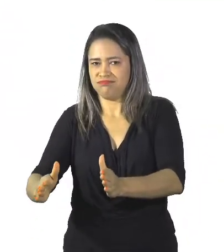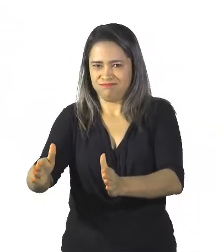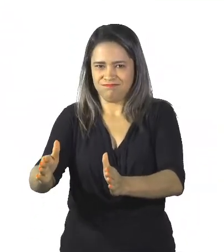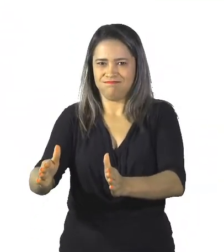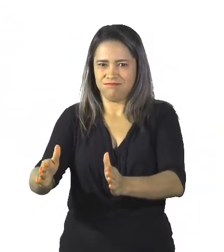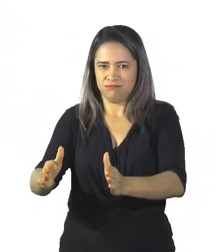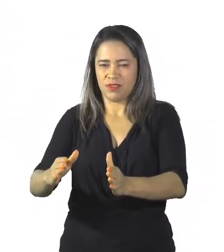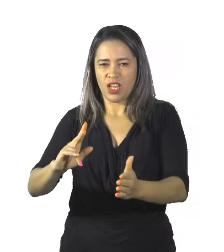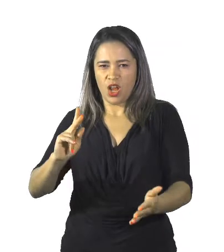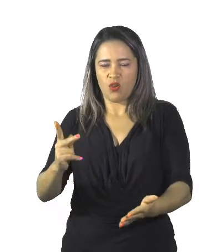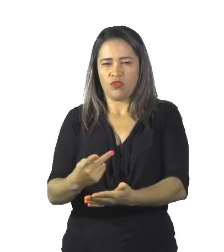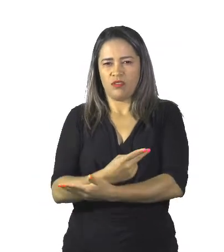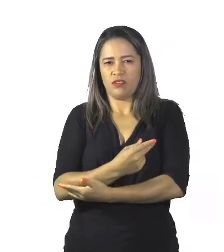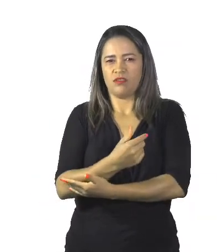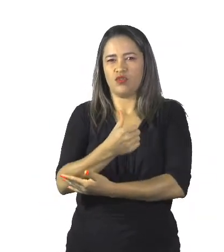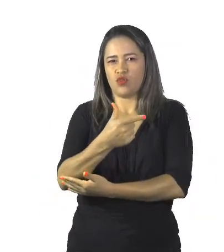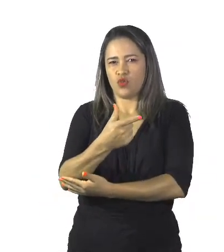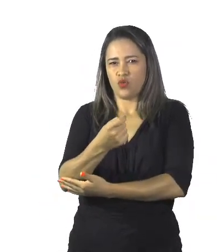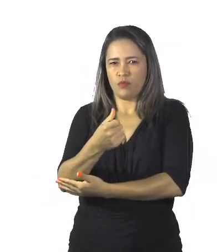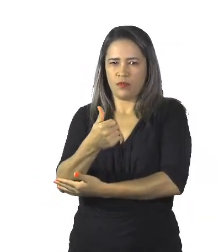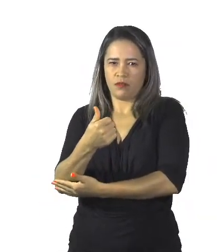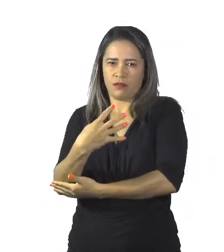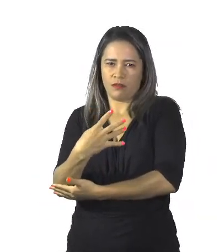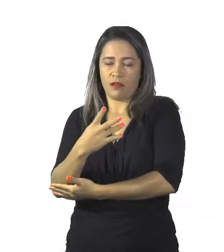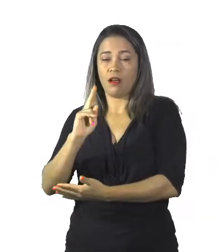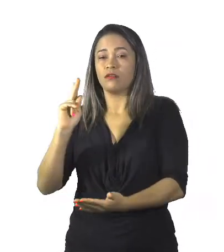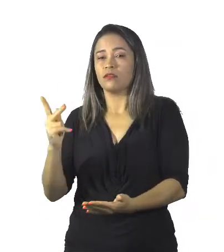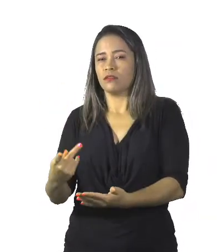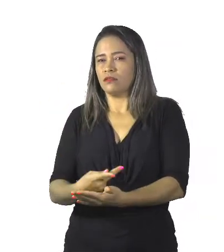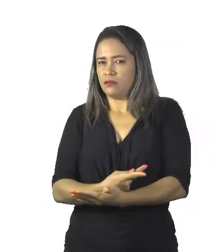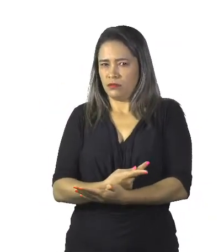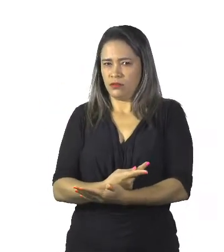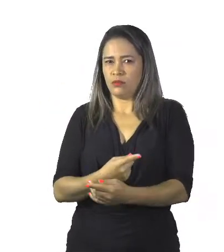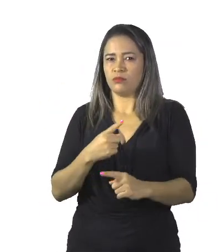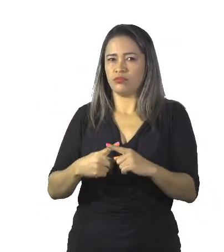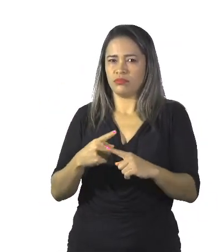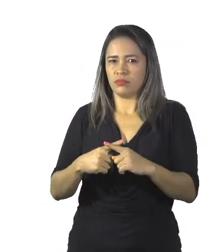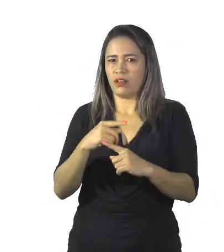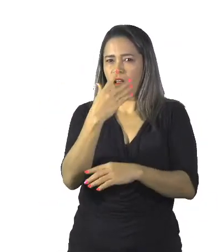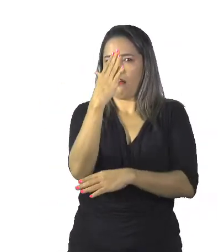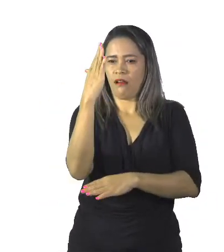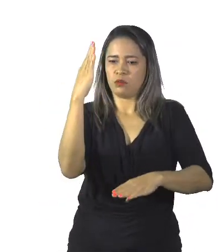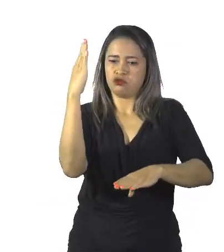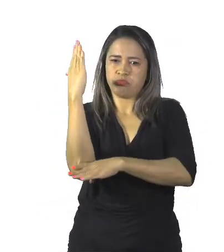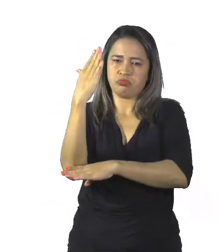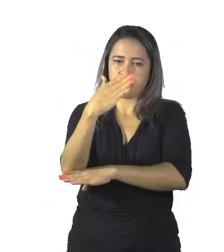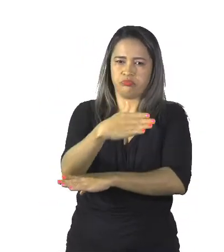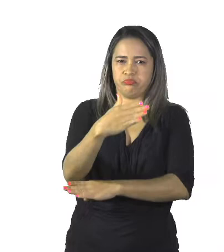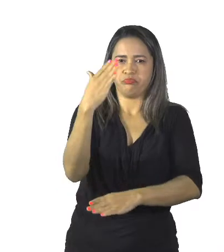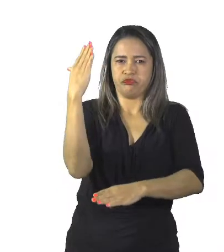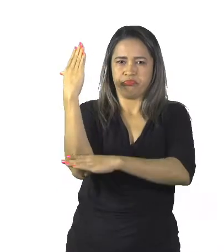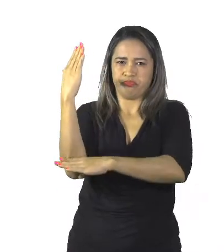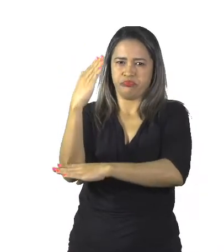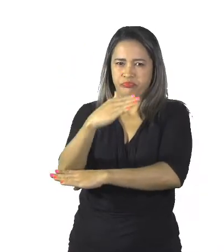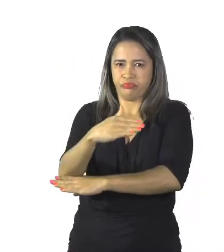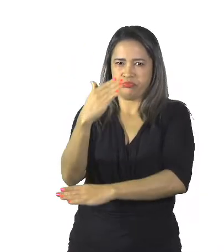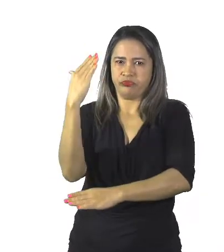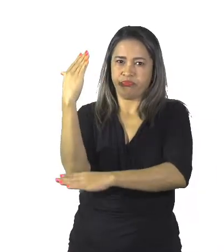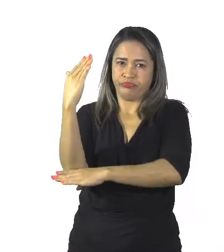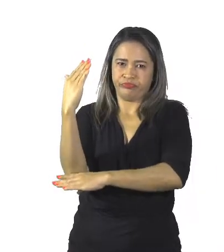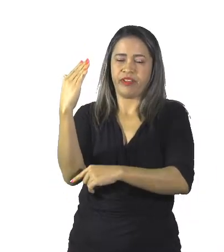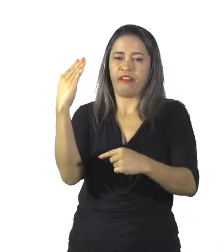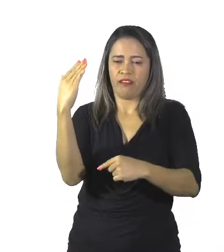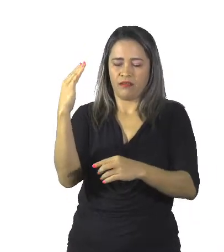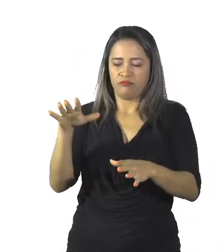em 2014, foi causada pelo desmatamento ciliar, pois parte da sua